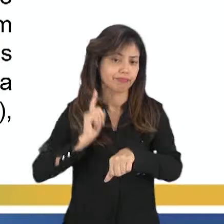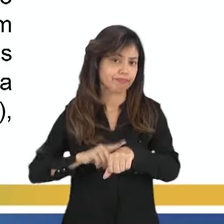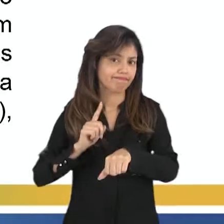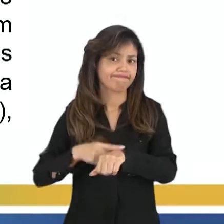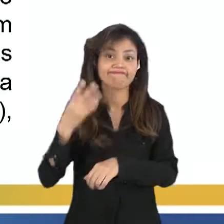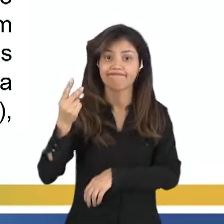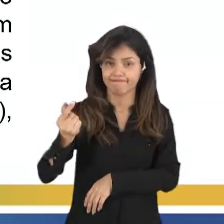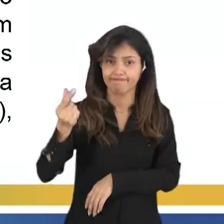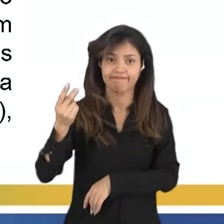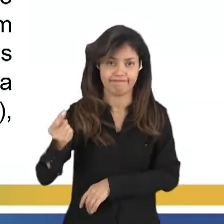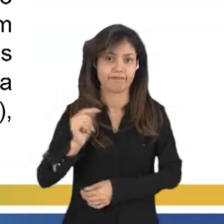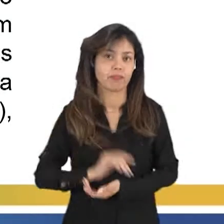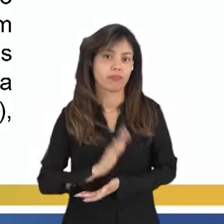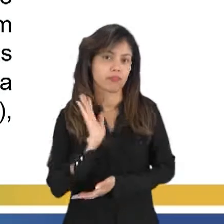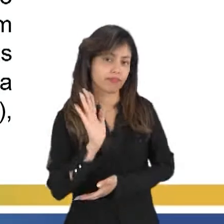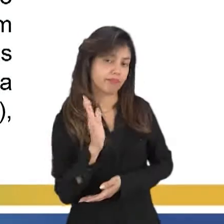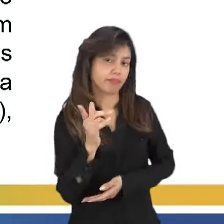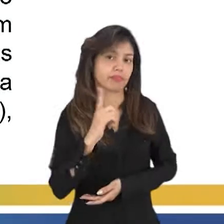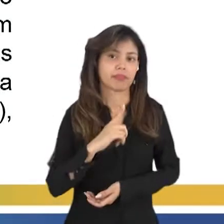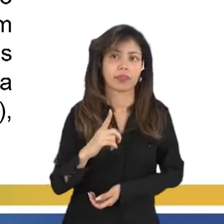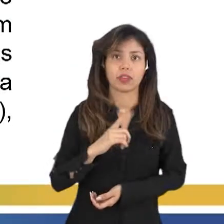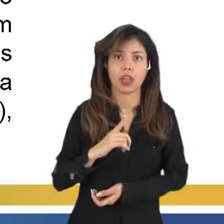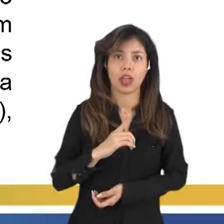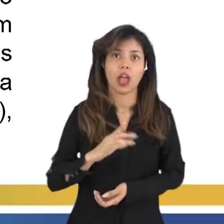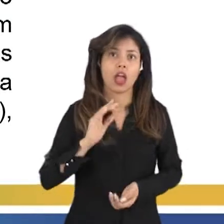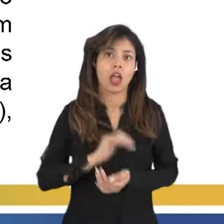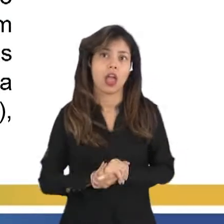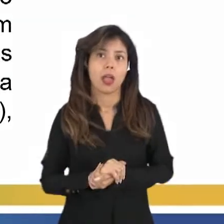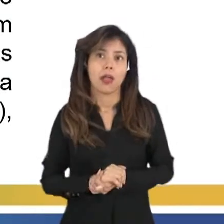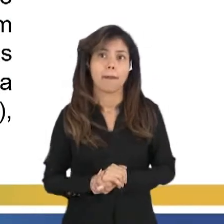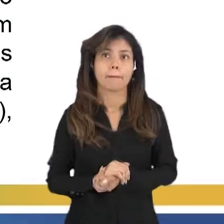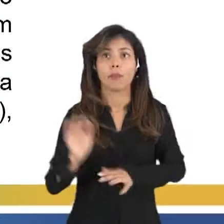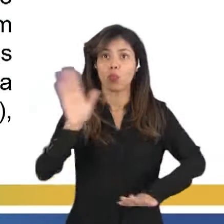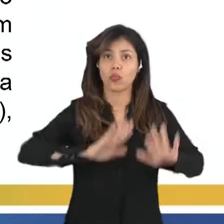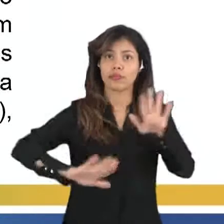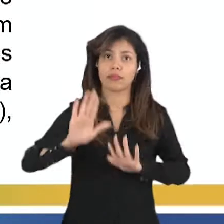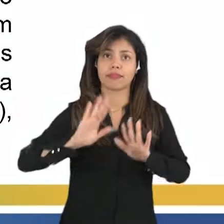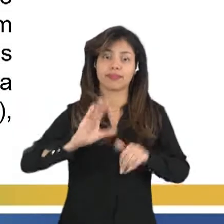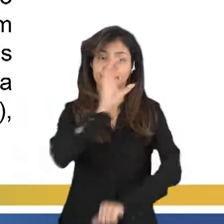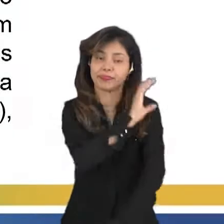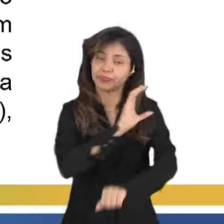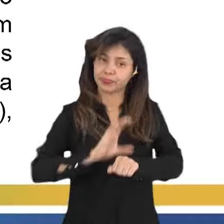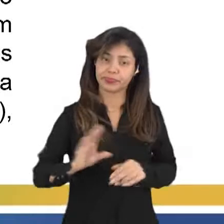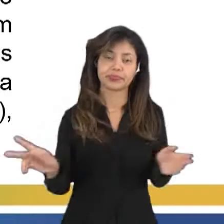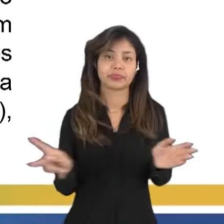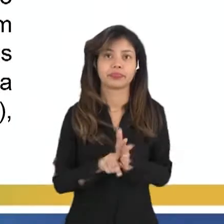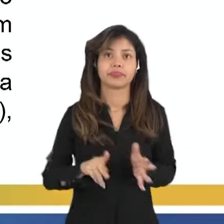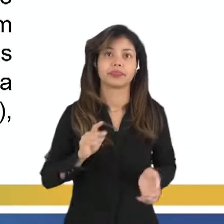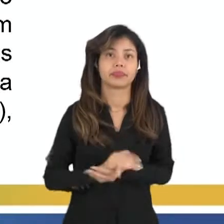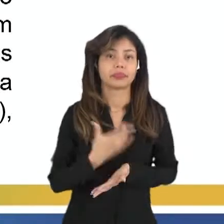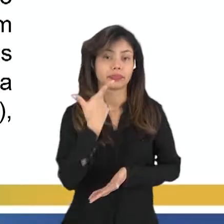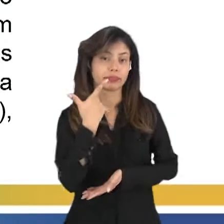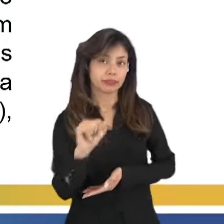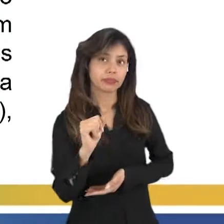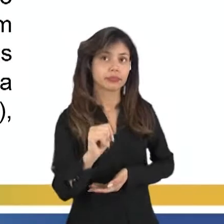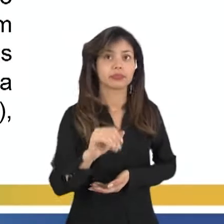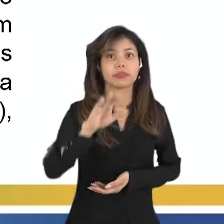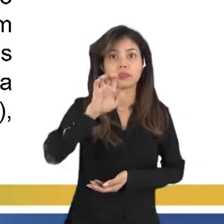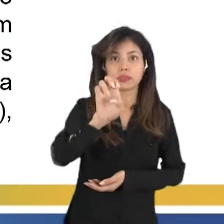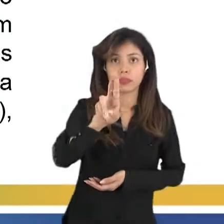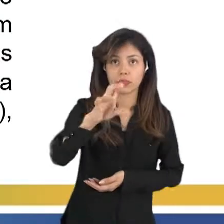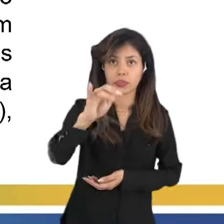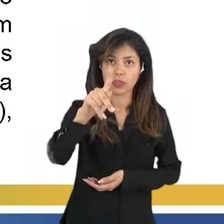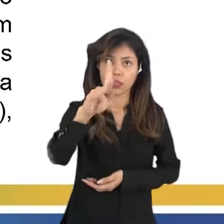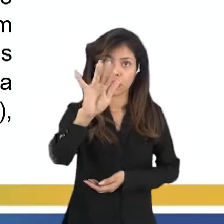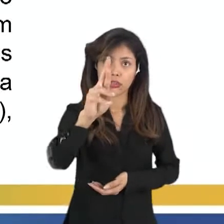estão subordinadas conservaram seus principais aspectos culturais, como a língua euskara